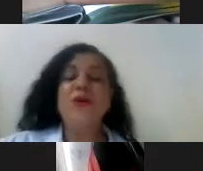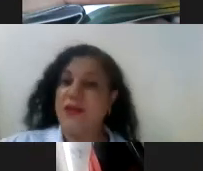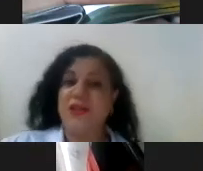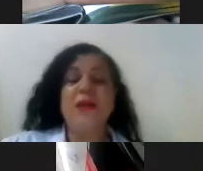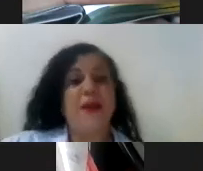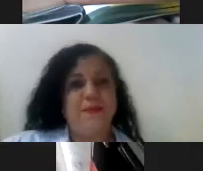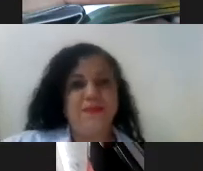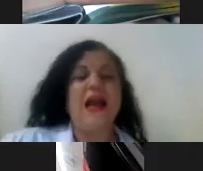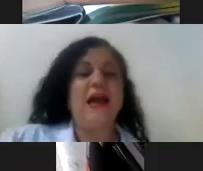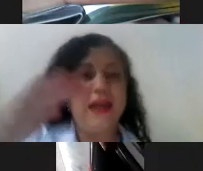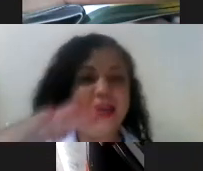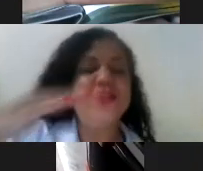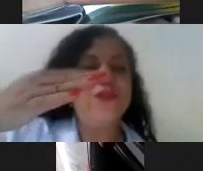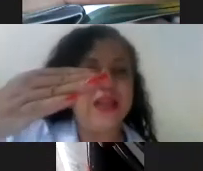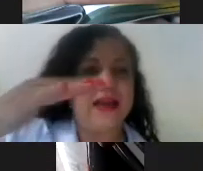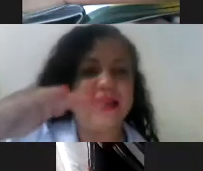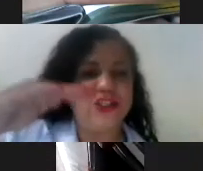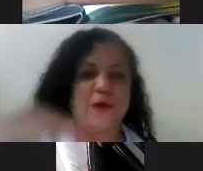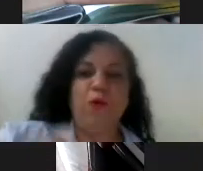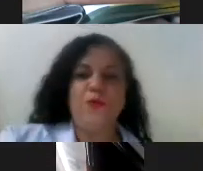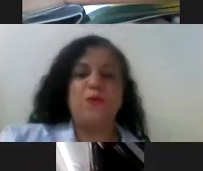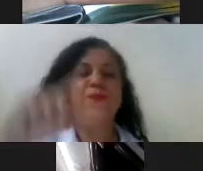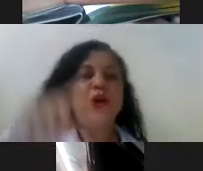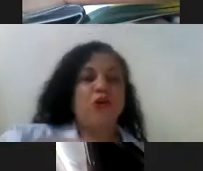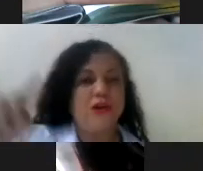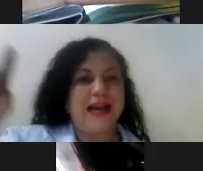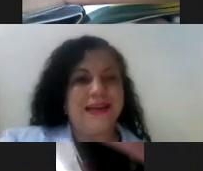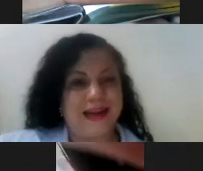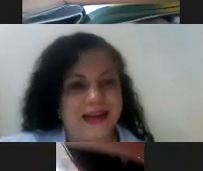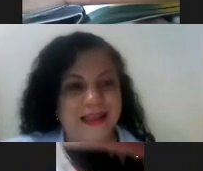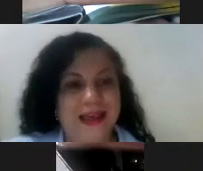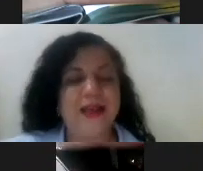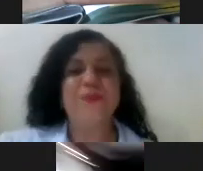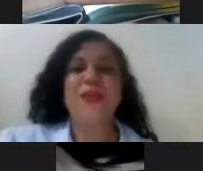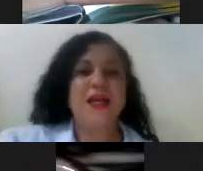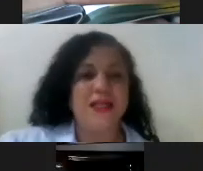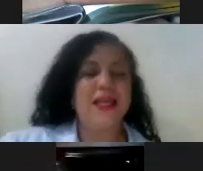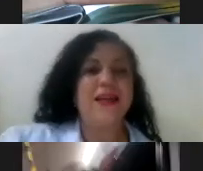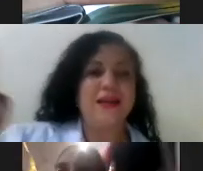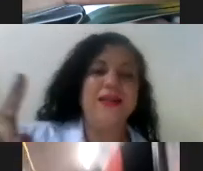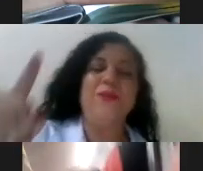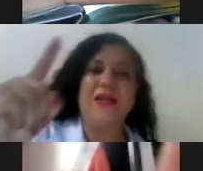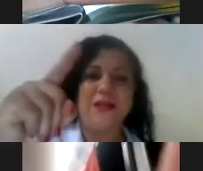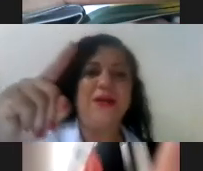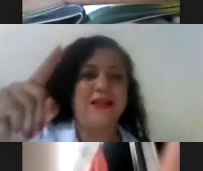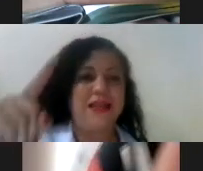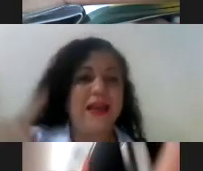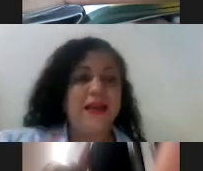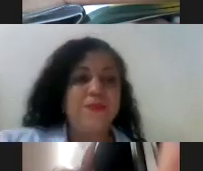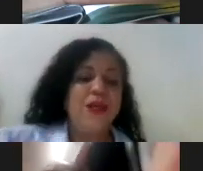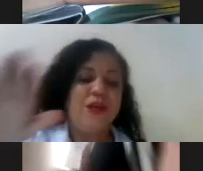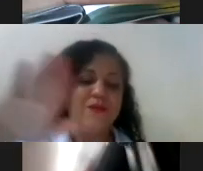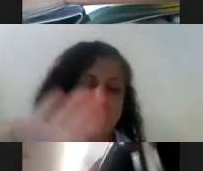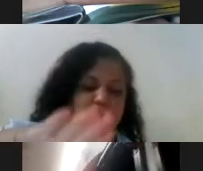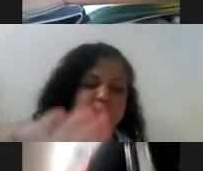é importante também, além de virar ele de decúbito, colocar ele na cadeira, cadeira, cama, cama,